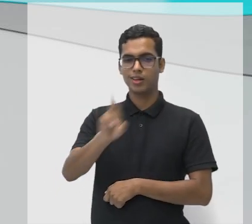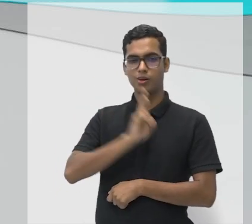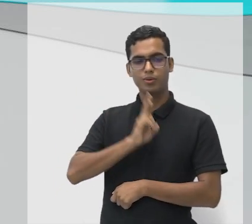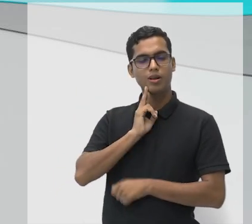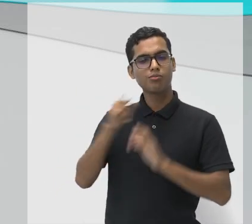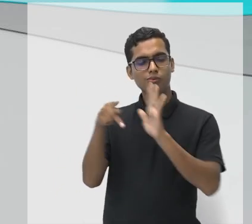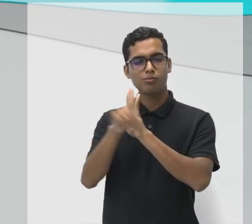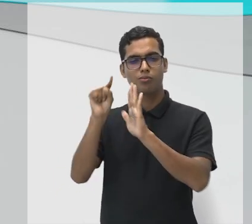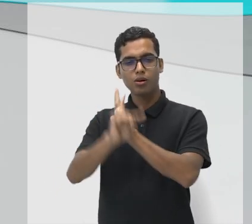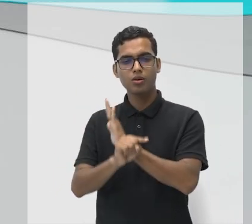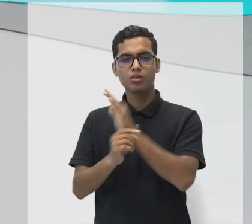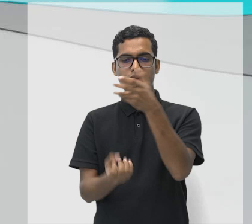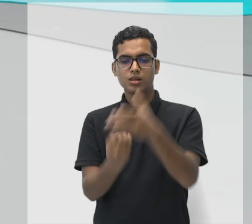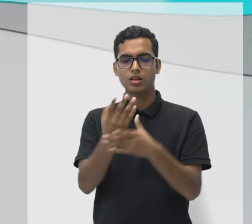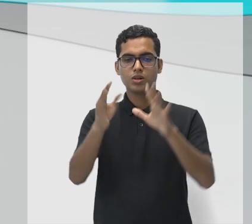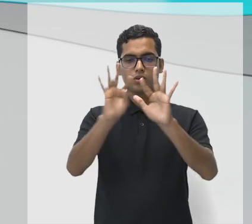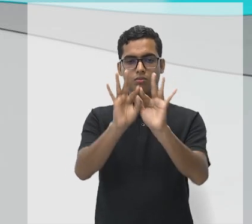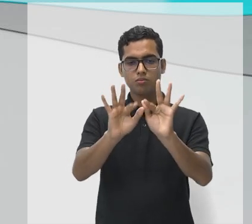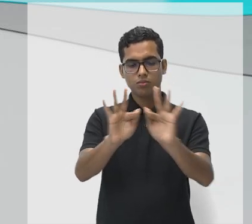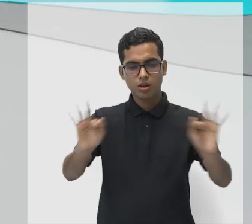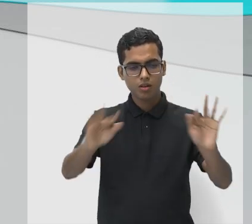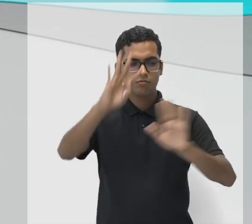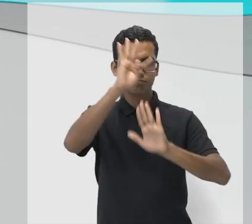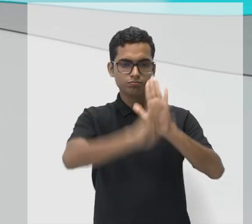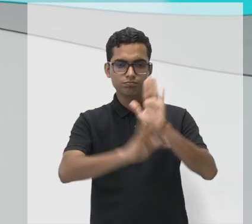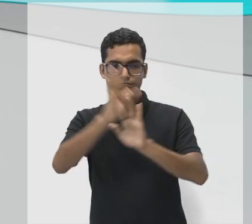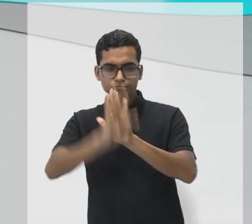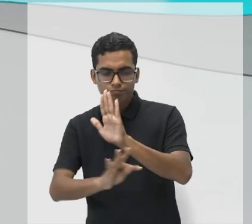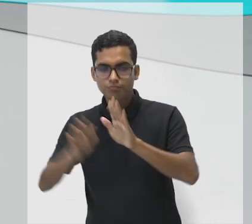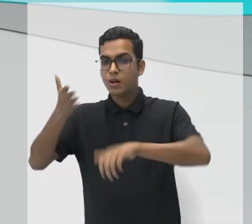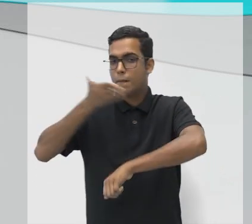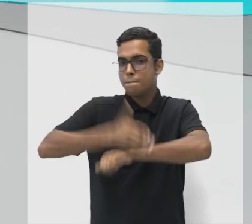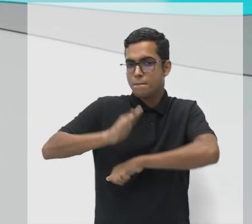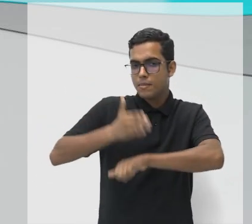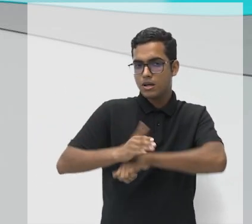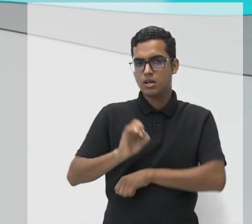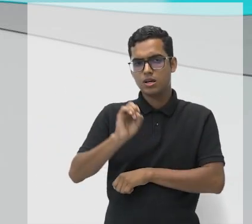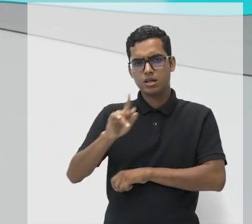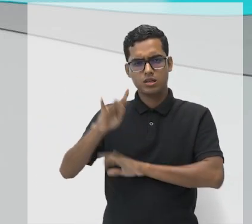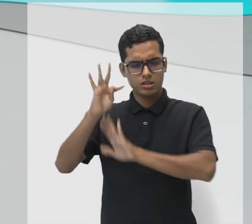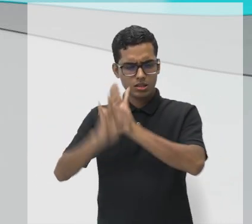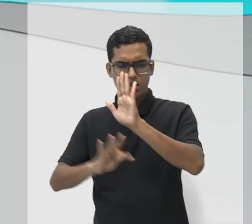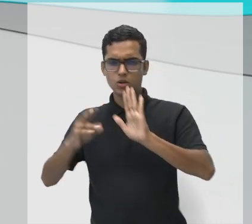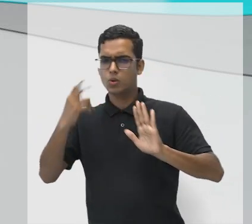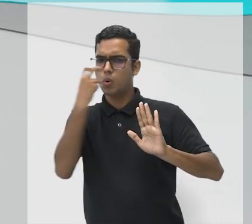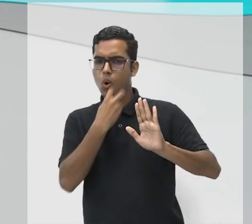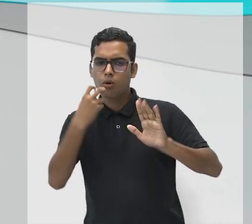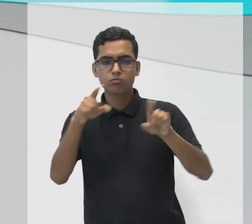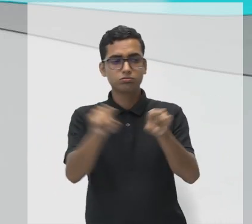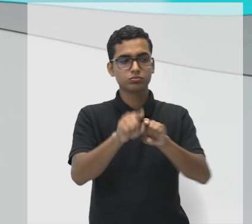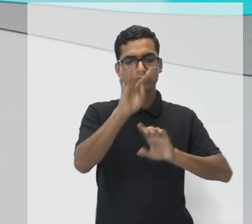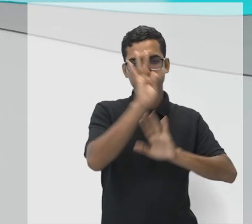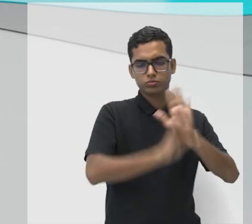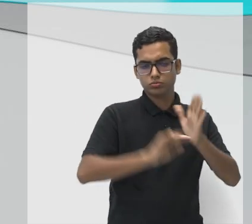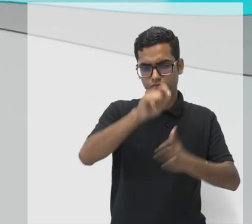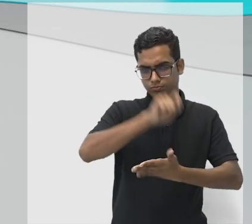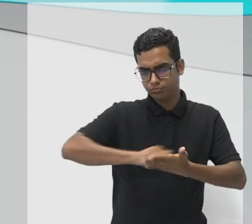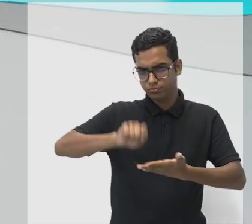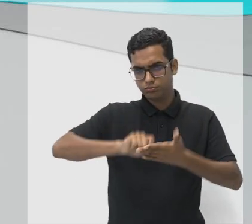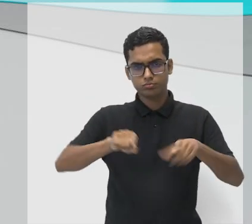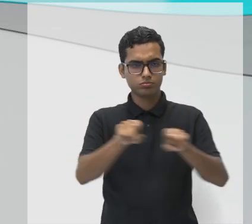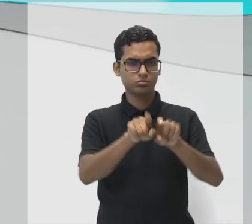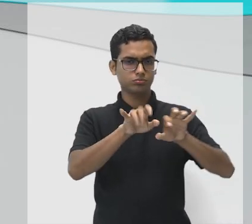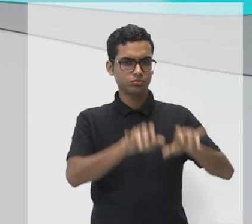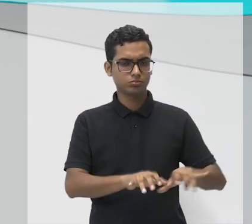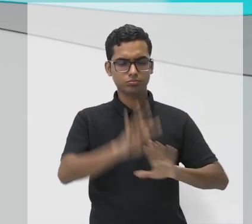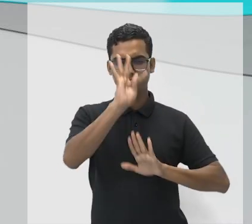para formar um pequeno texto, tá? Para ir praticando, tá? Não só um texto oral, mas também um texto escrito. Quando eu